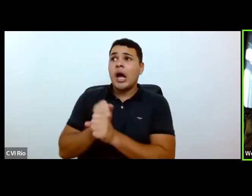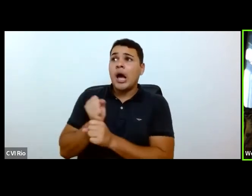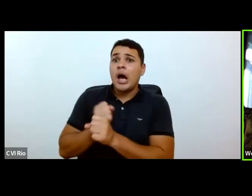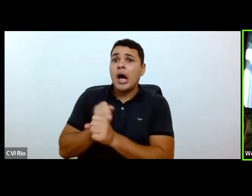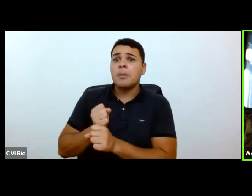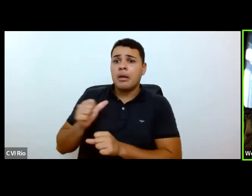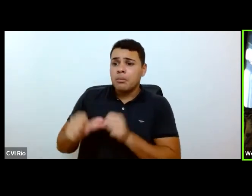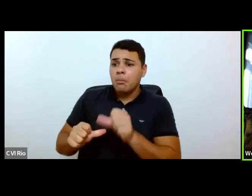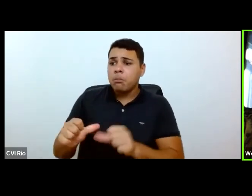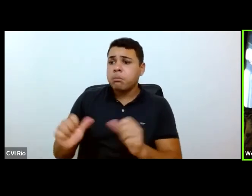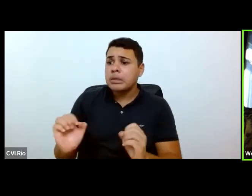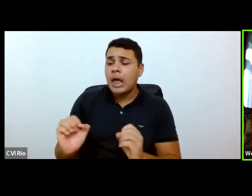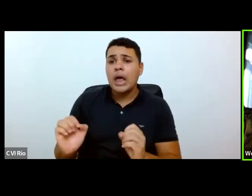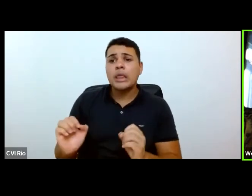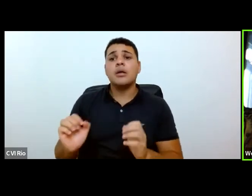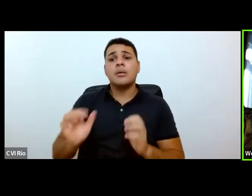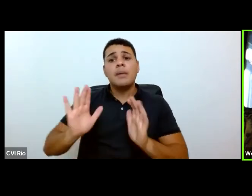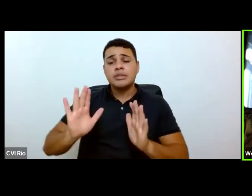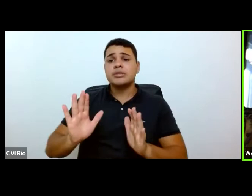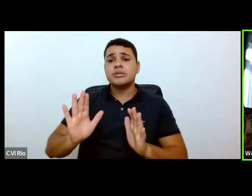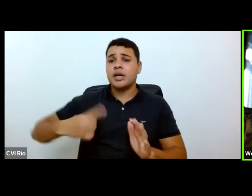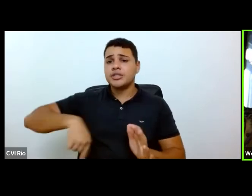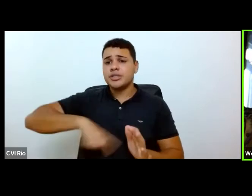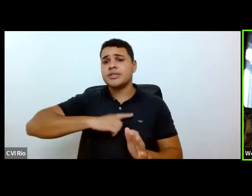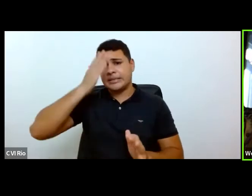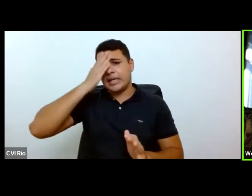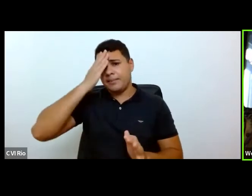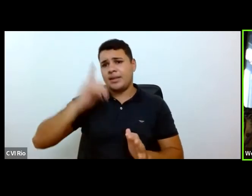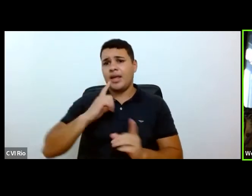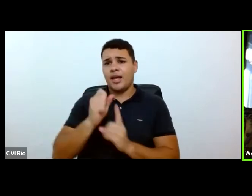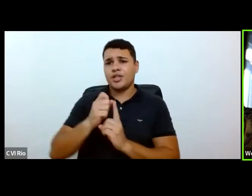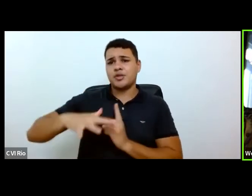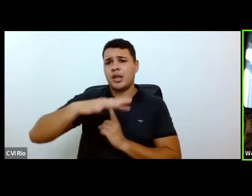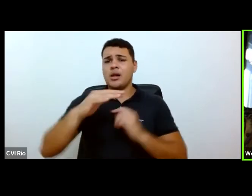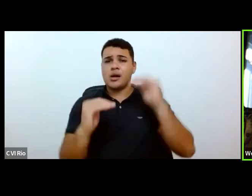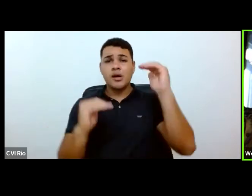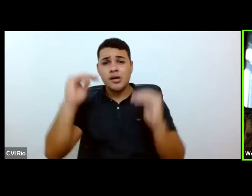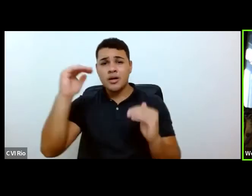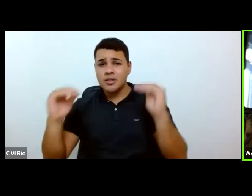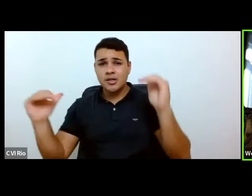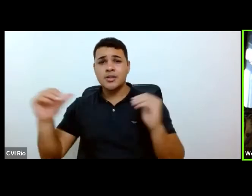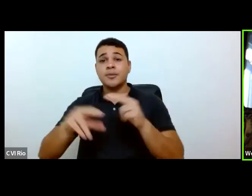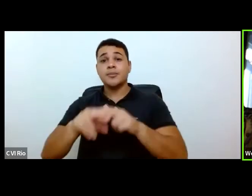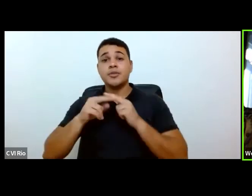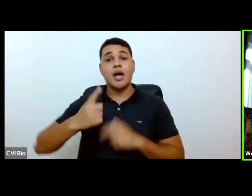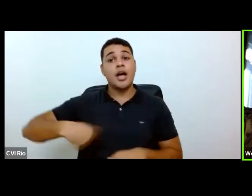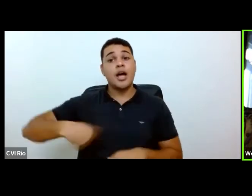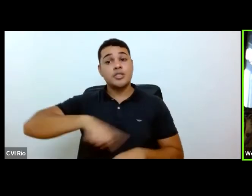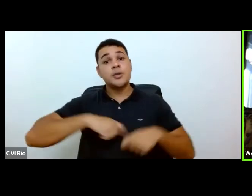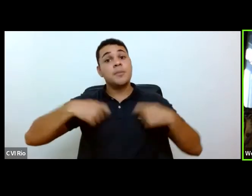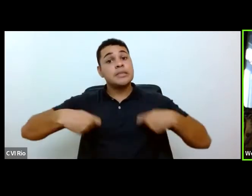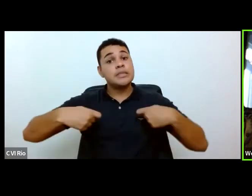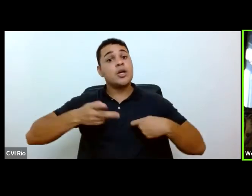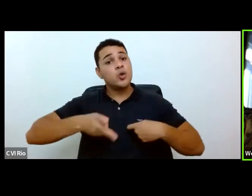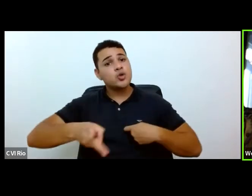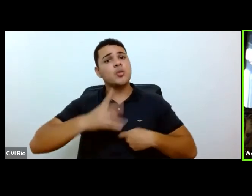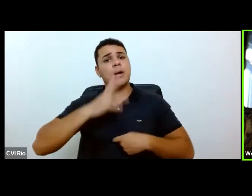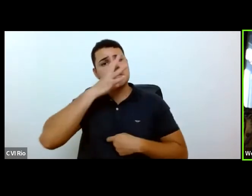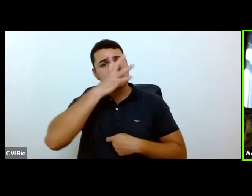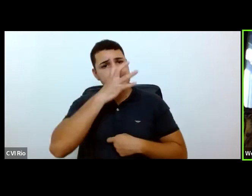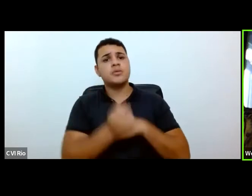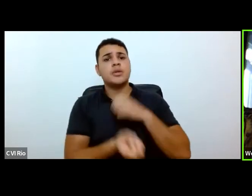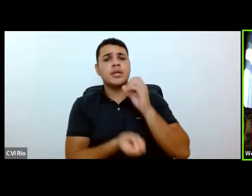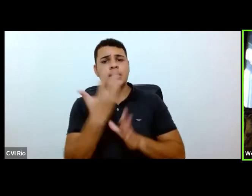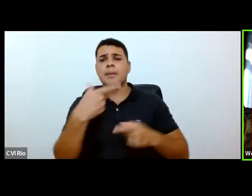né, ainda existem absurdas desigualdades, né? Então a gente tem que insistir nas cotas, né, cotas raciais, cotas trans, cotas para pessoa